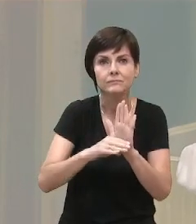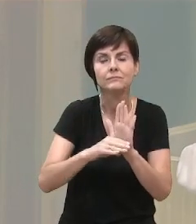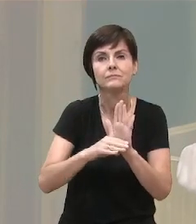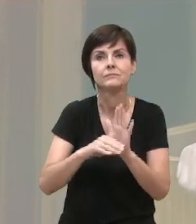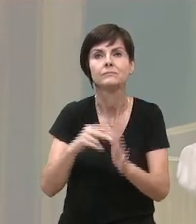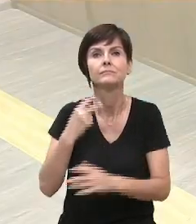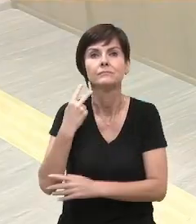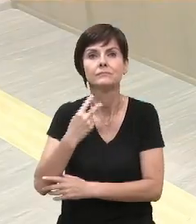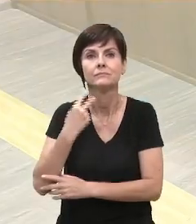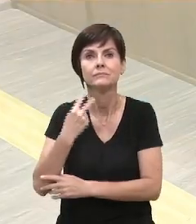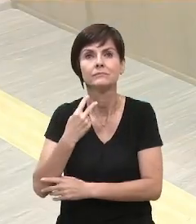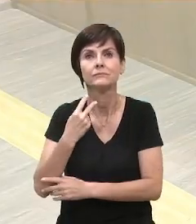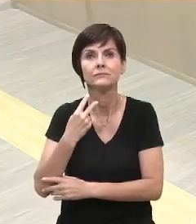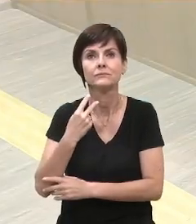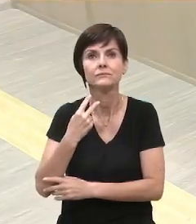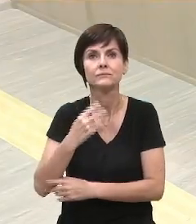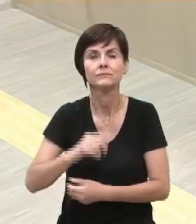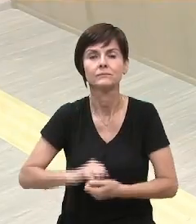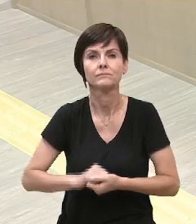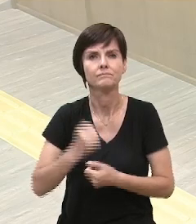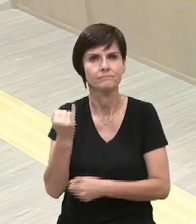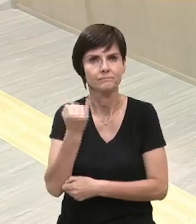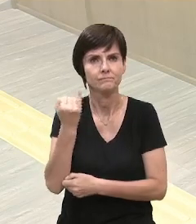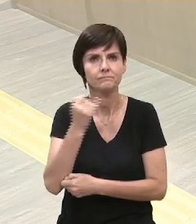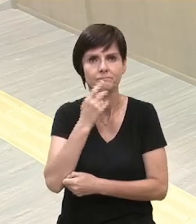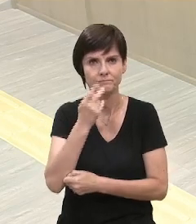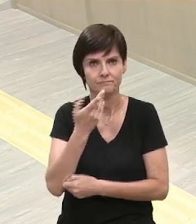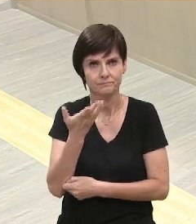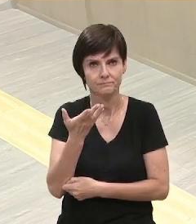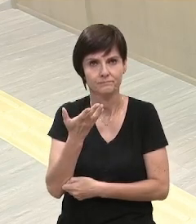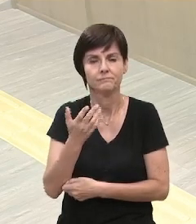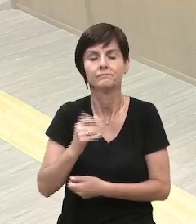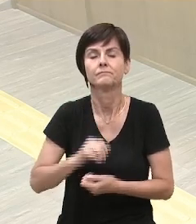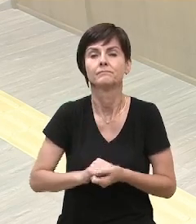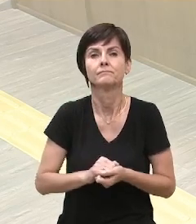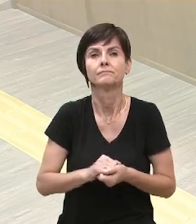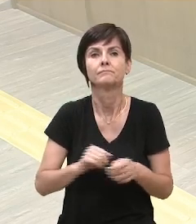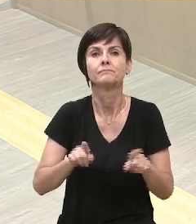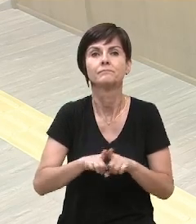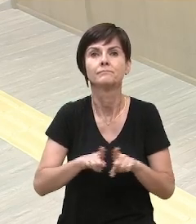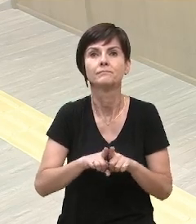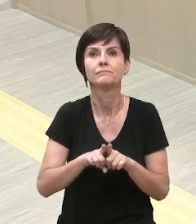vereador. Vereador Fiuza, importante sua fala e também a